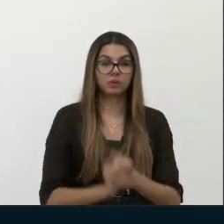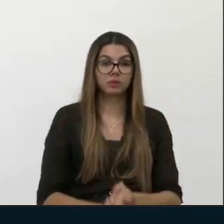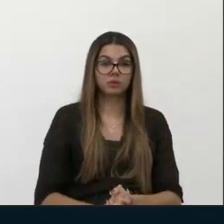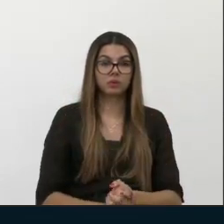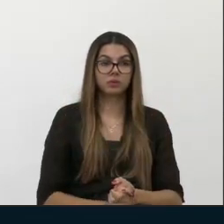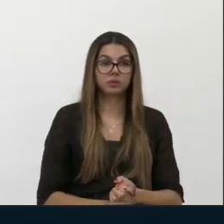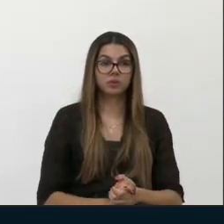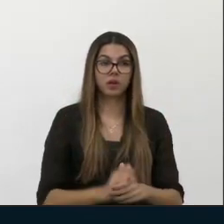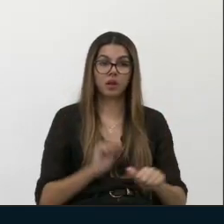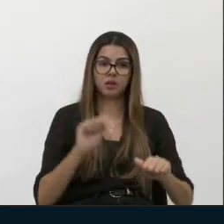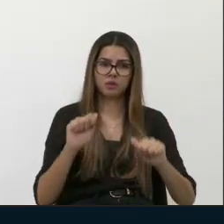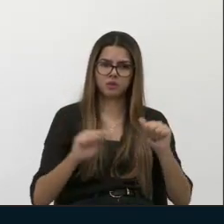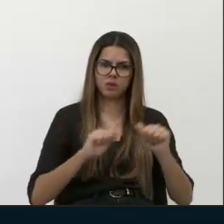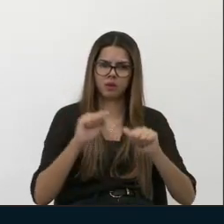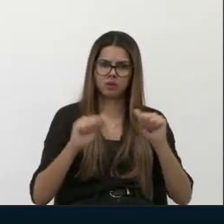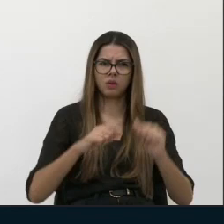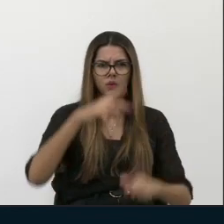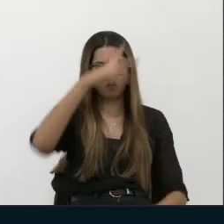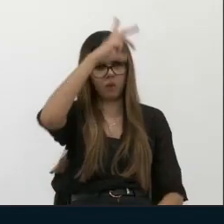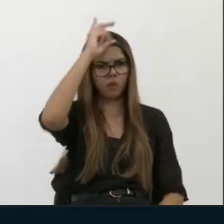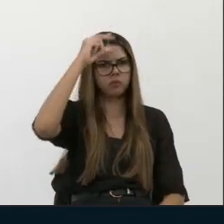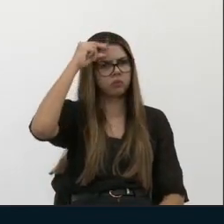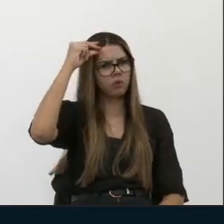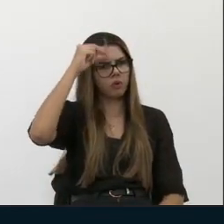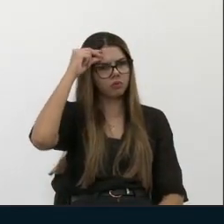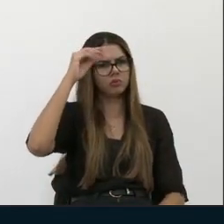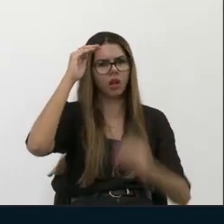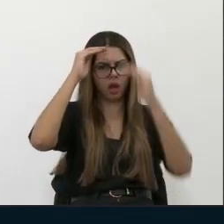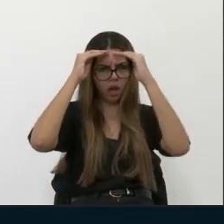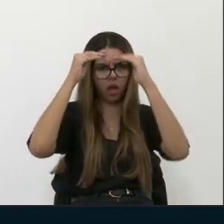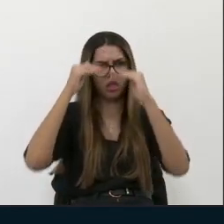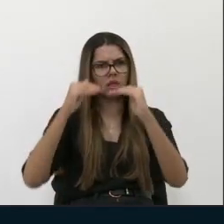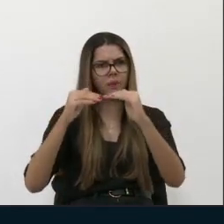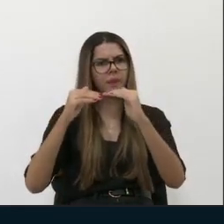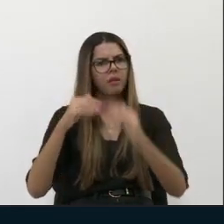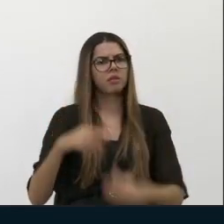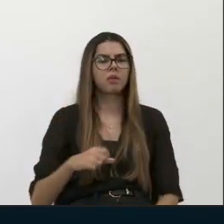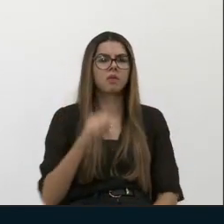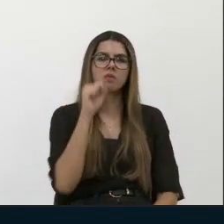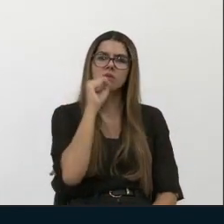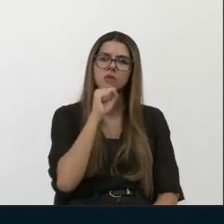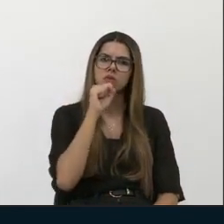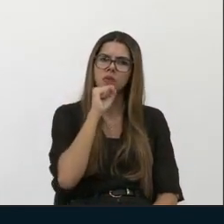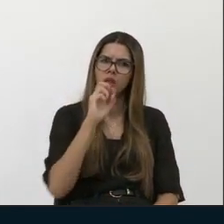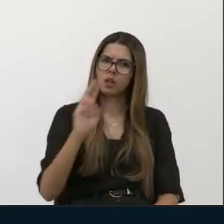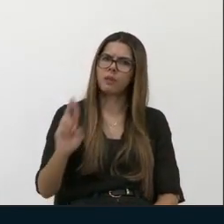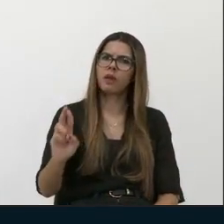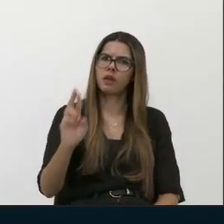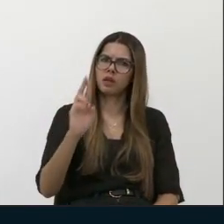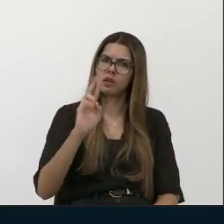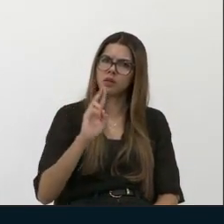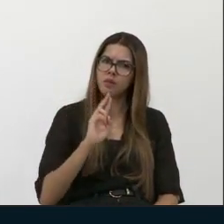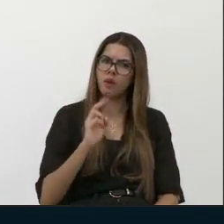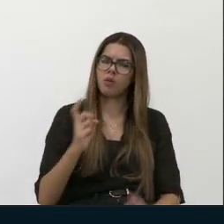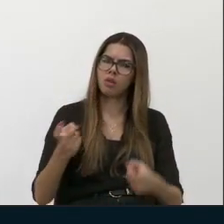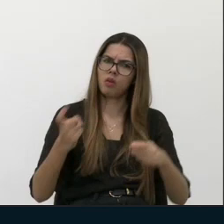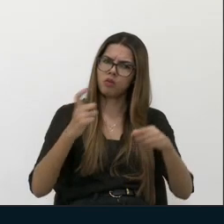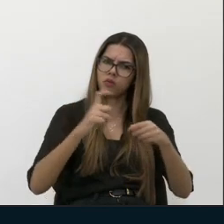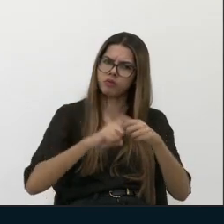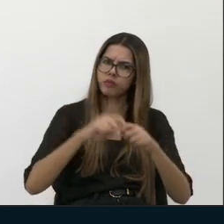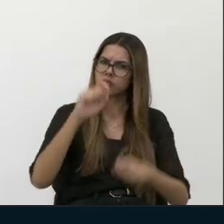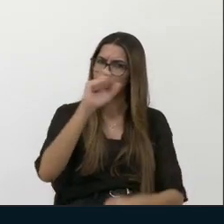Ô, Guti, respeito o idoso, me dê uma resposta e volte a ter a Zona Azul para o